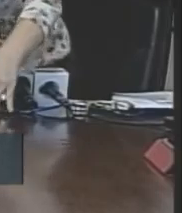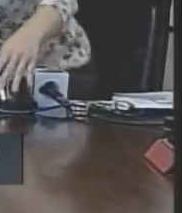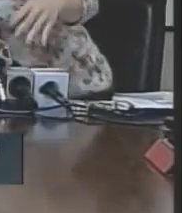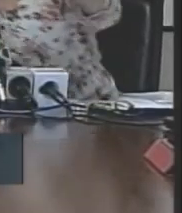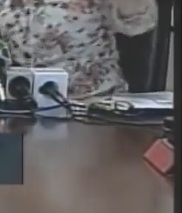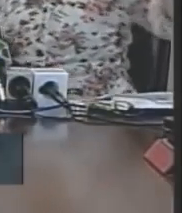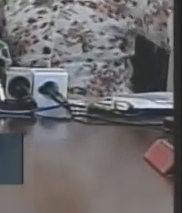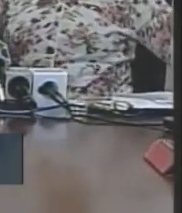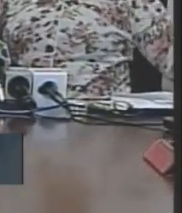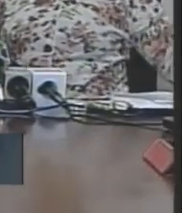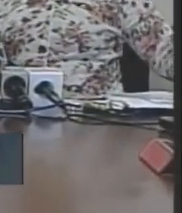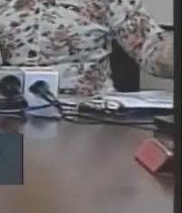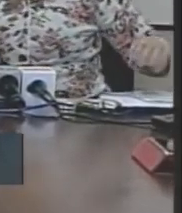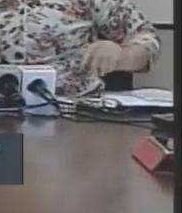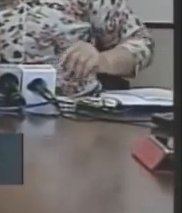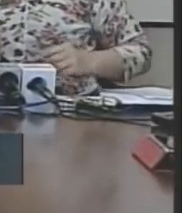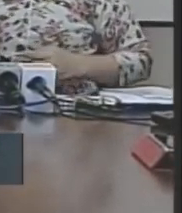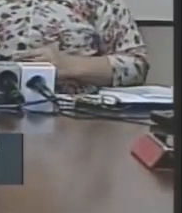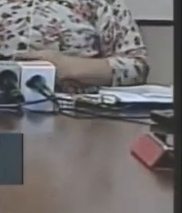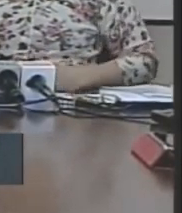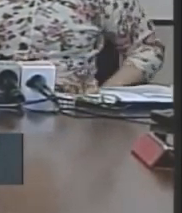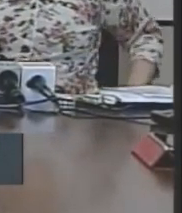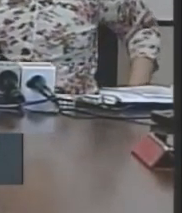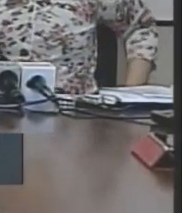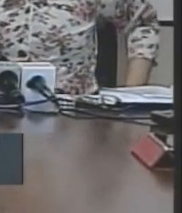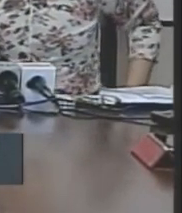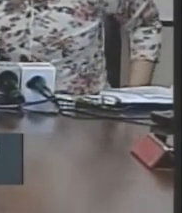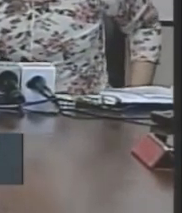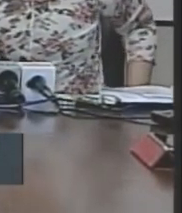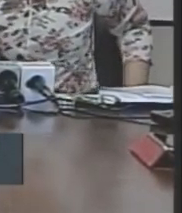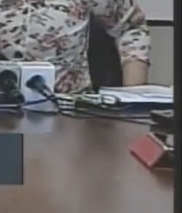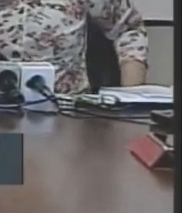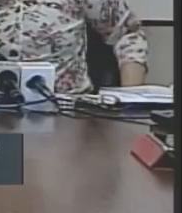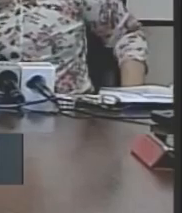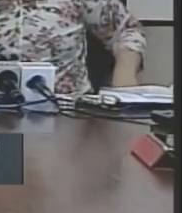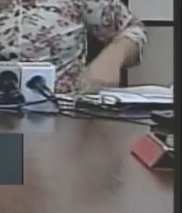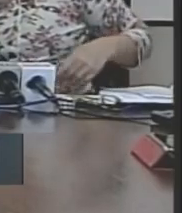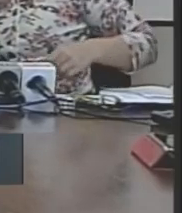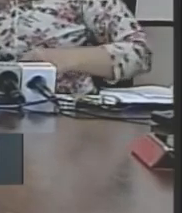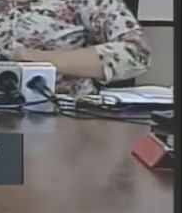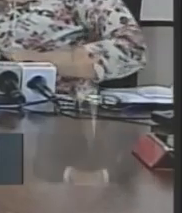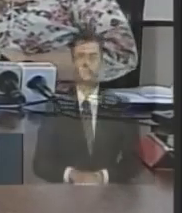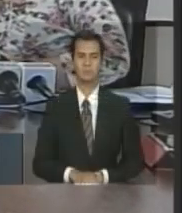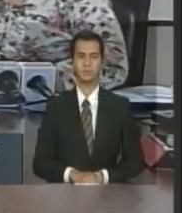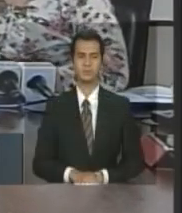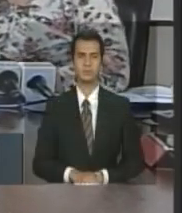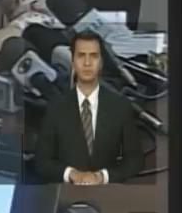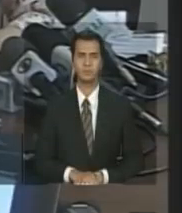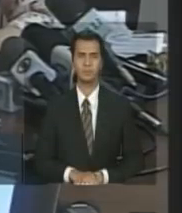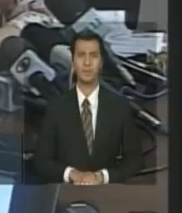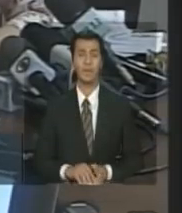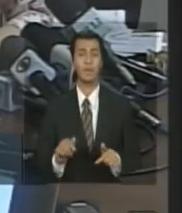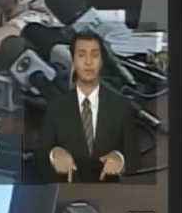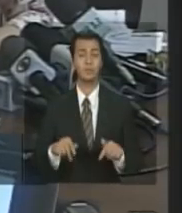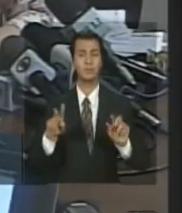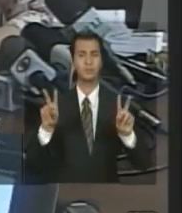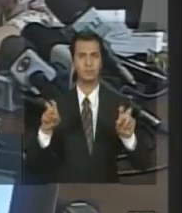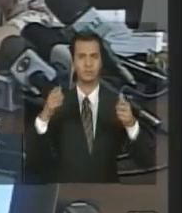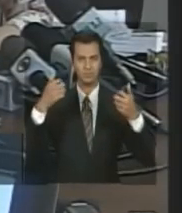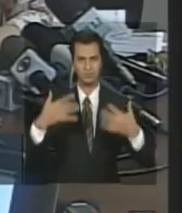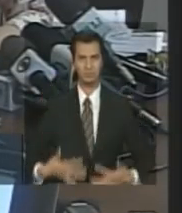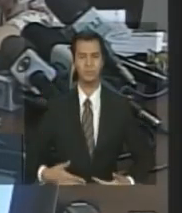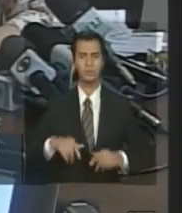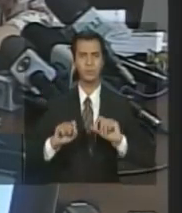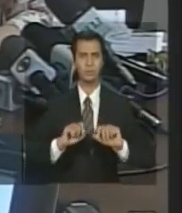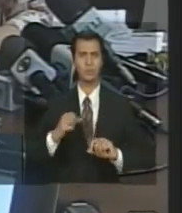alegria dos cameramen, não necessariamente a alegria dos quem trabalha com texto. Olha só, a questão principal aqui, menos do que discutir o número, é